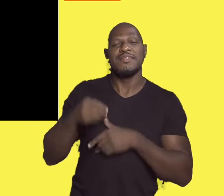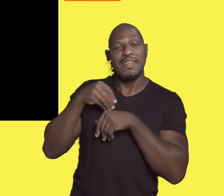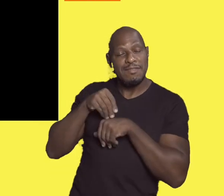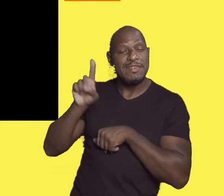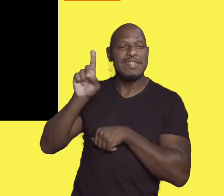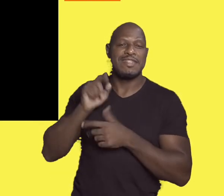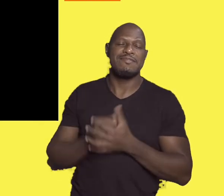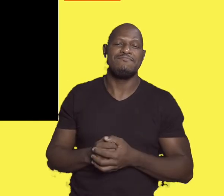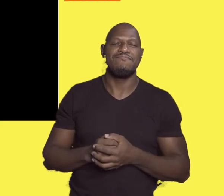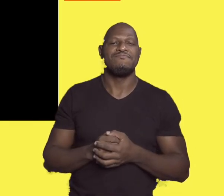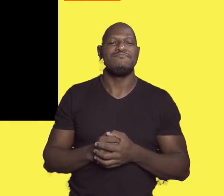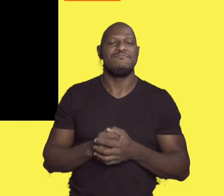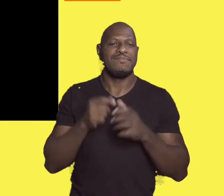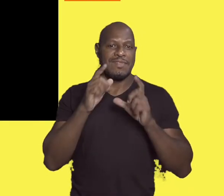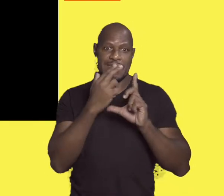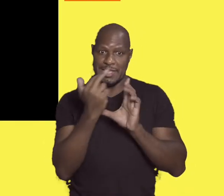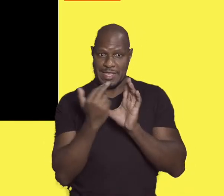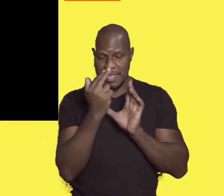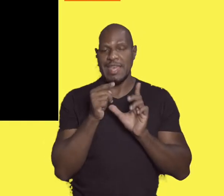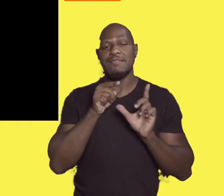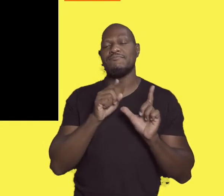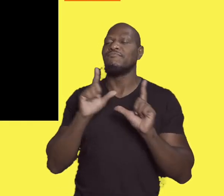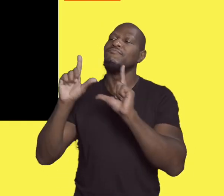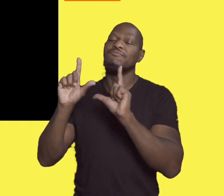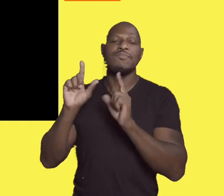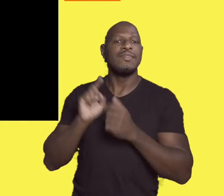opção, que é ela